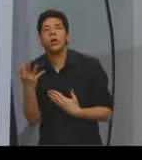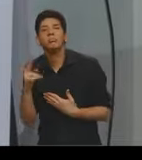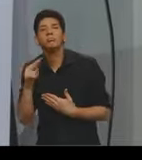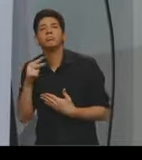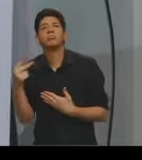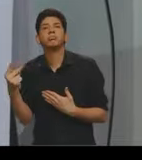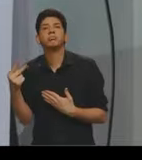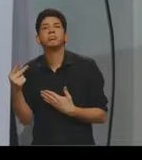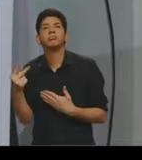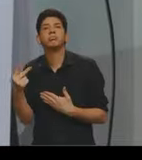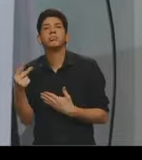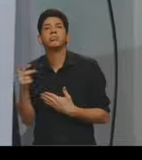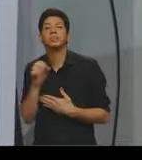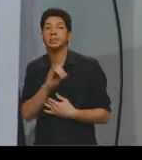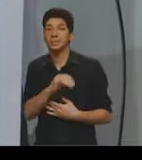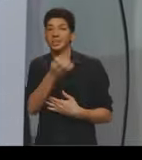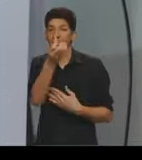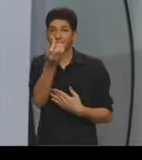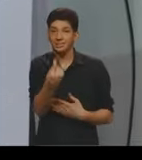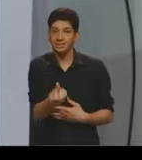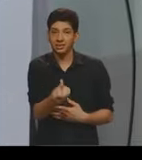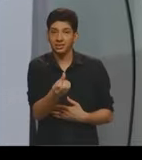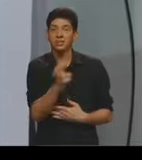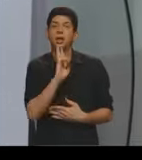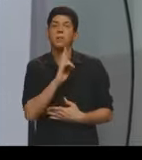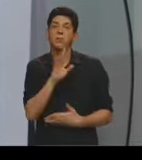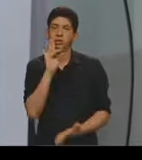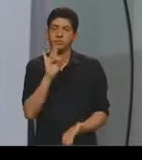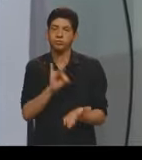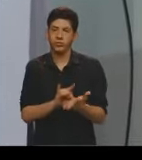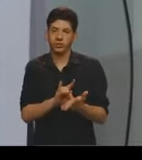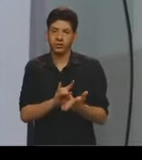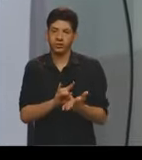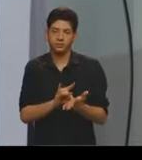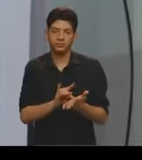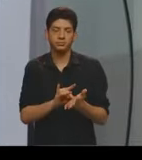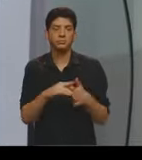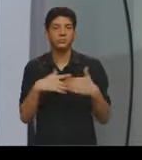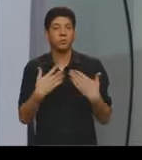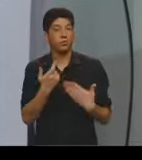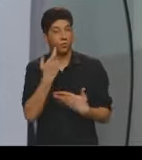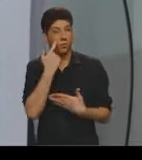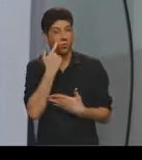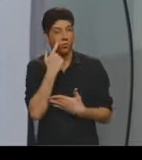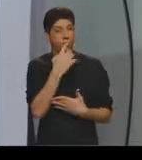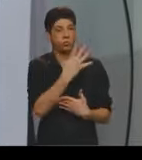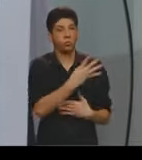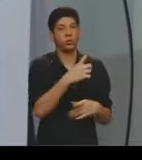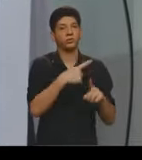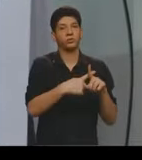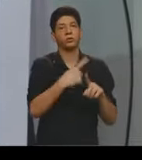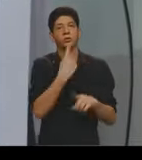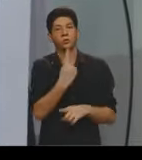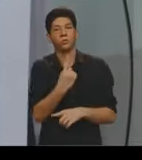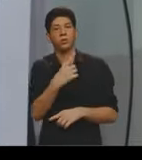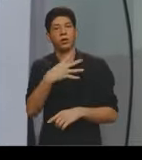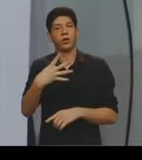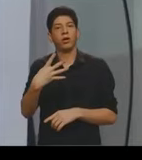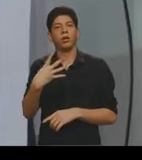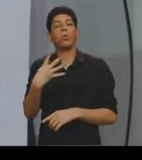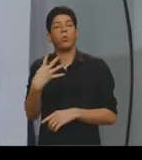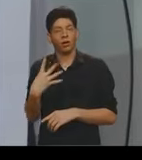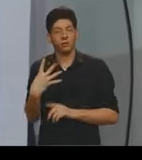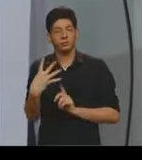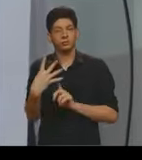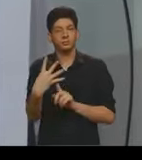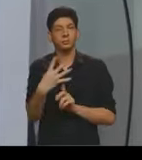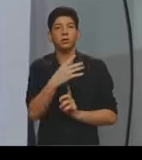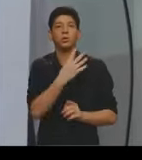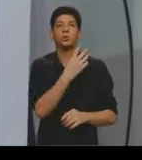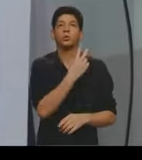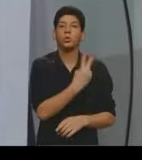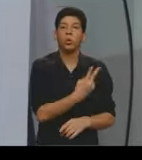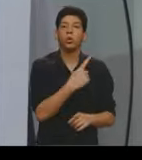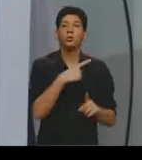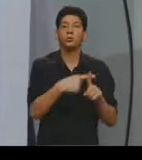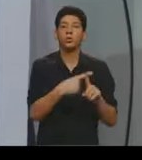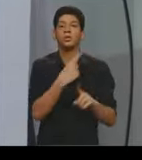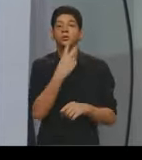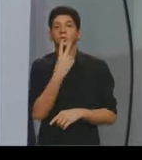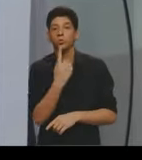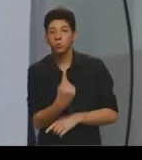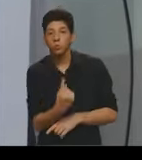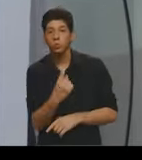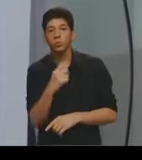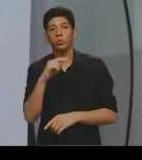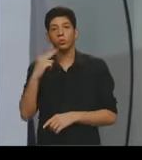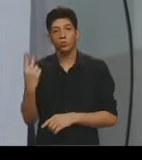der 6, a resposta é verdadeira. Então, vamos ver. 4 vezes 1 é 4. 2 vezes 1, 2.